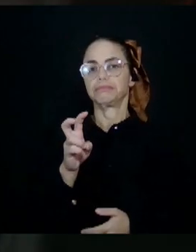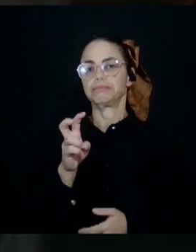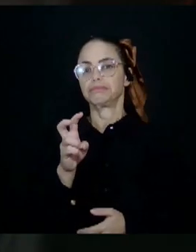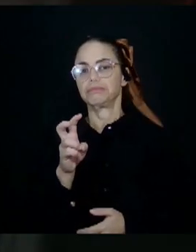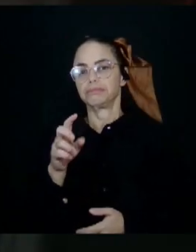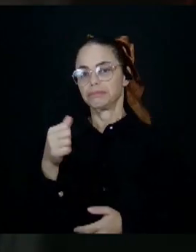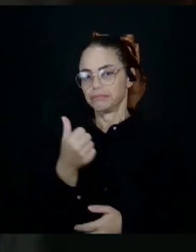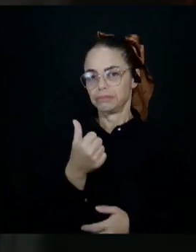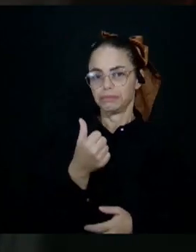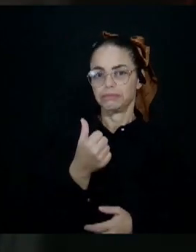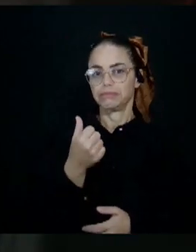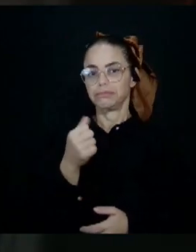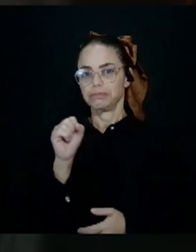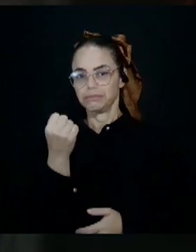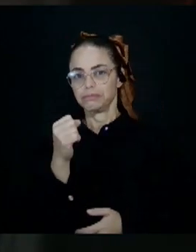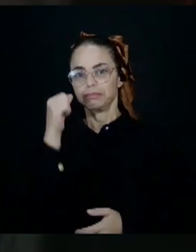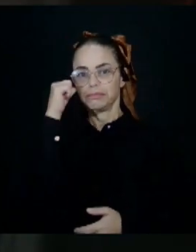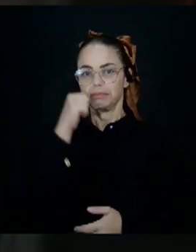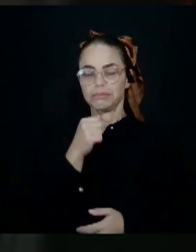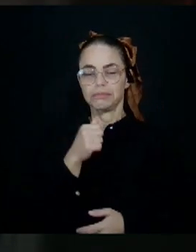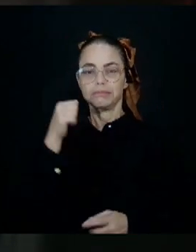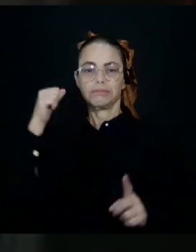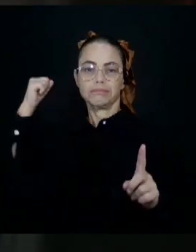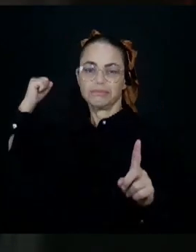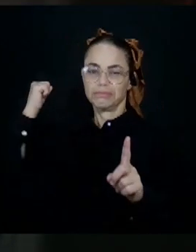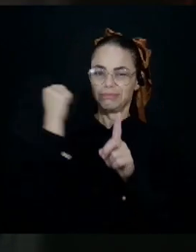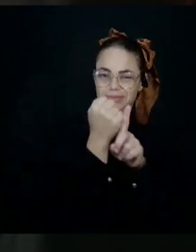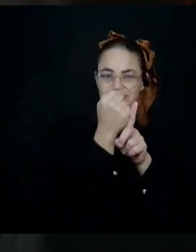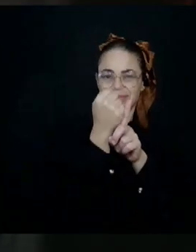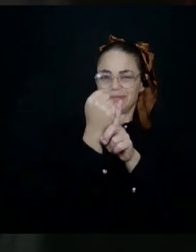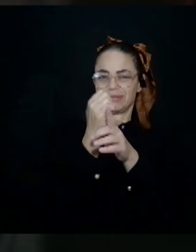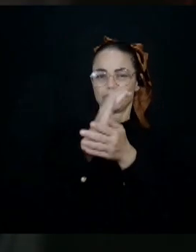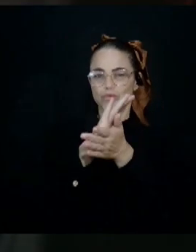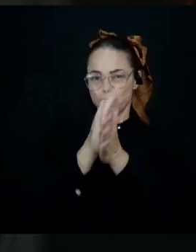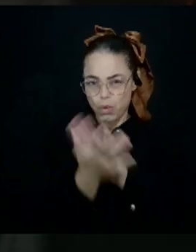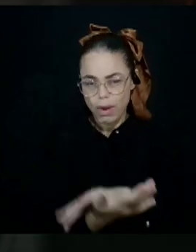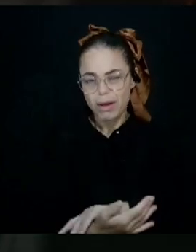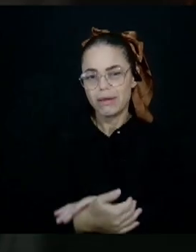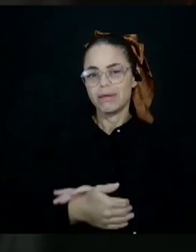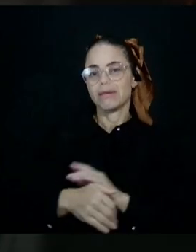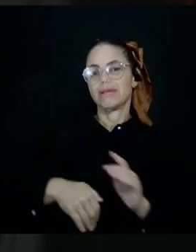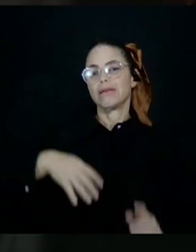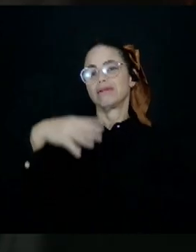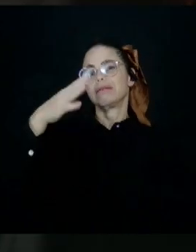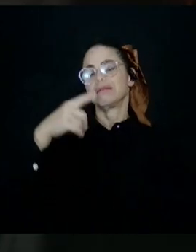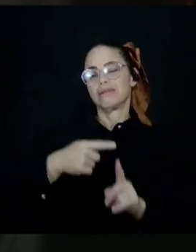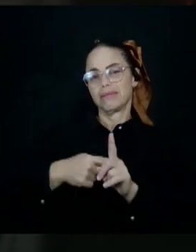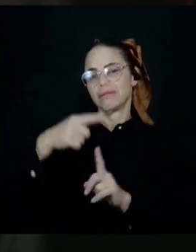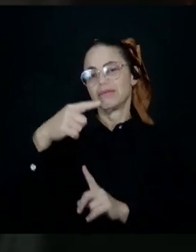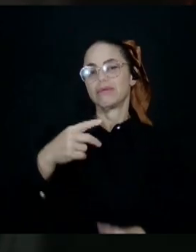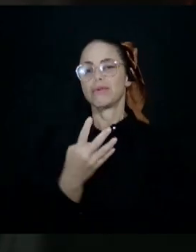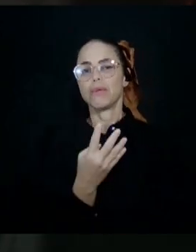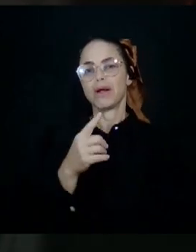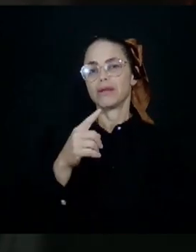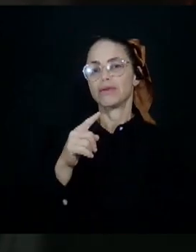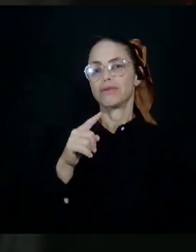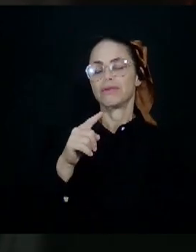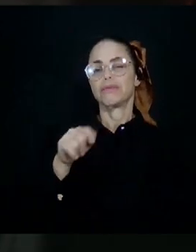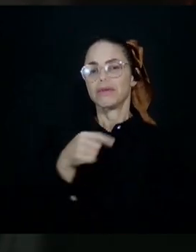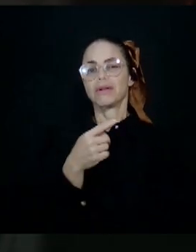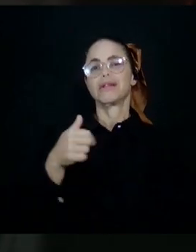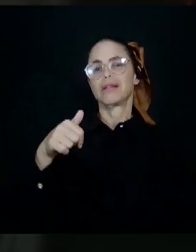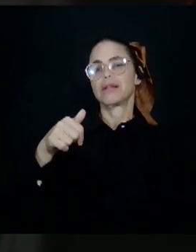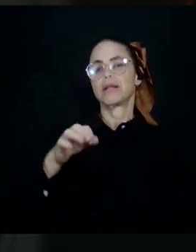1.568 mulheres assassinadas, um aumento de 4,7% em relação a